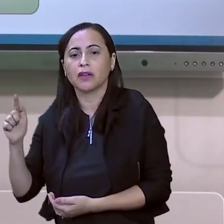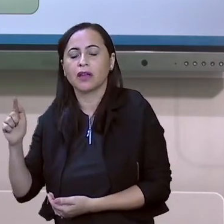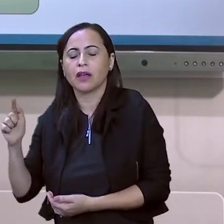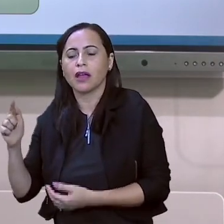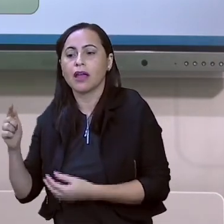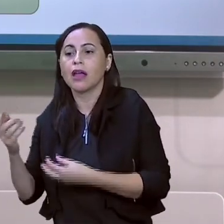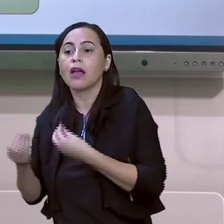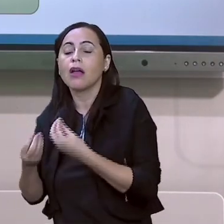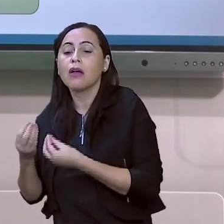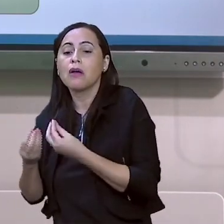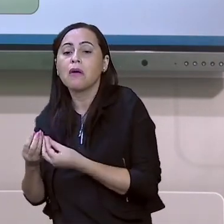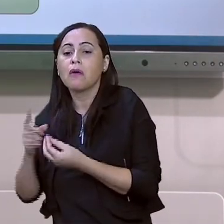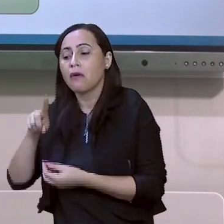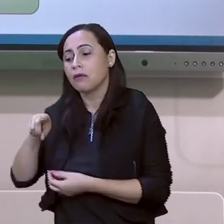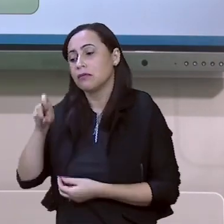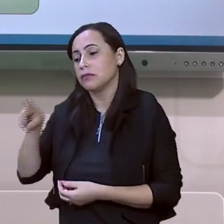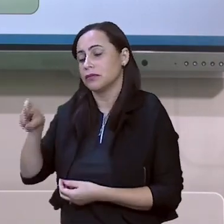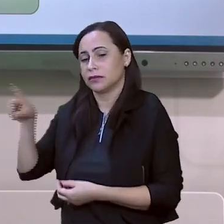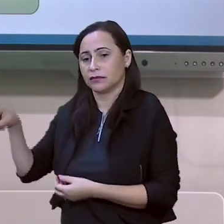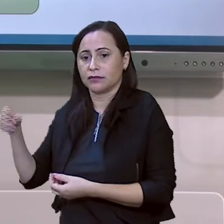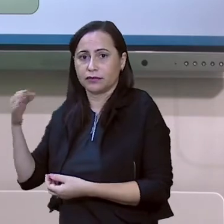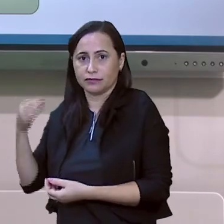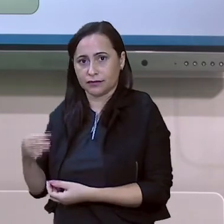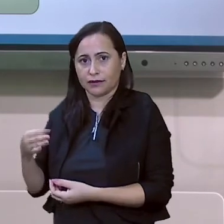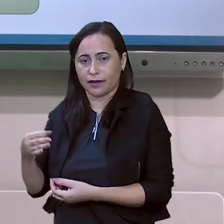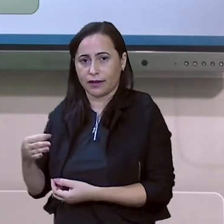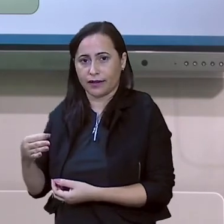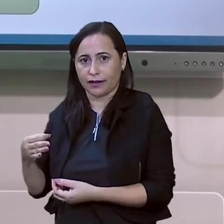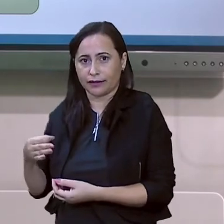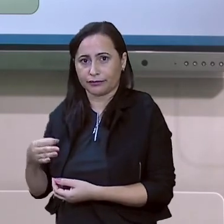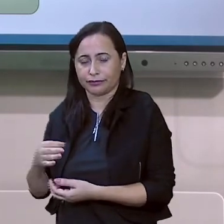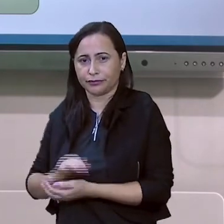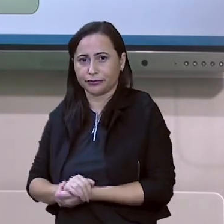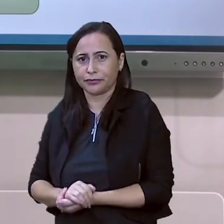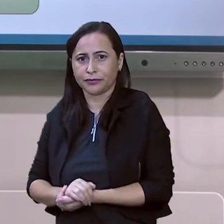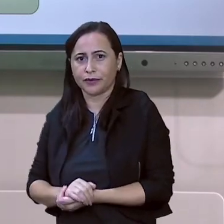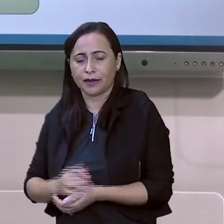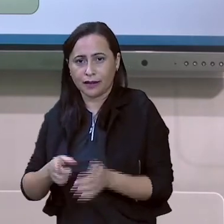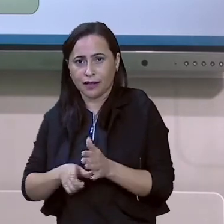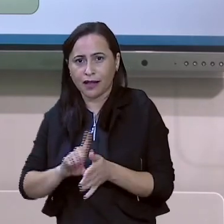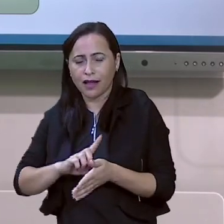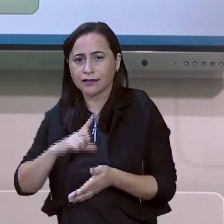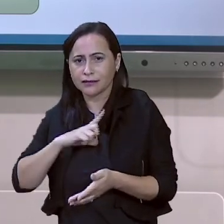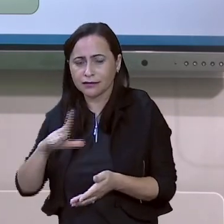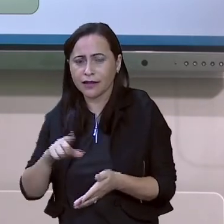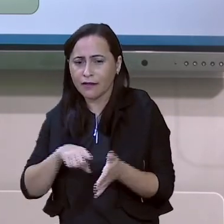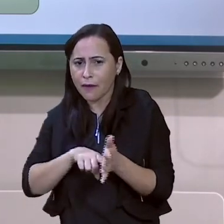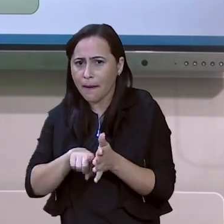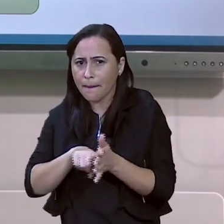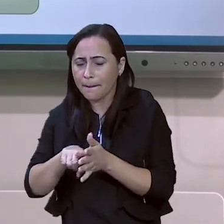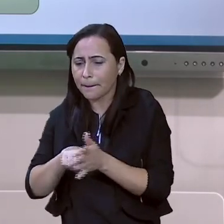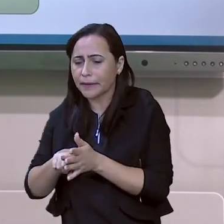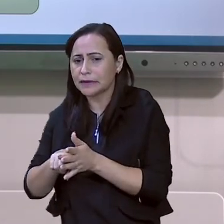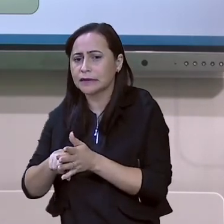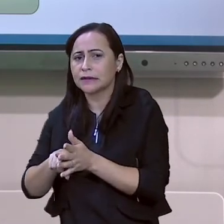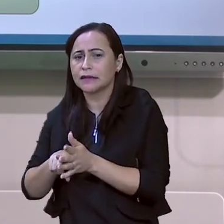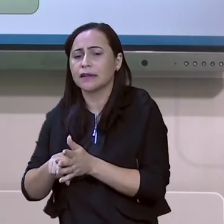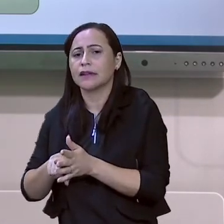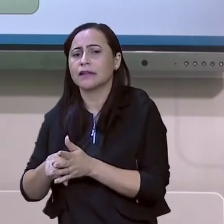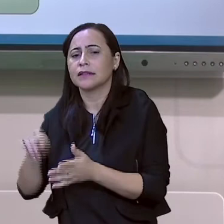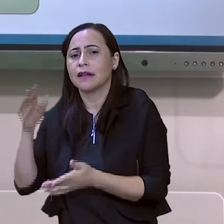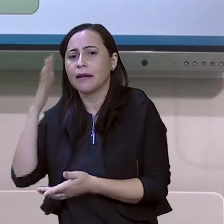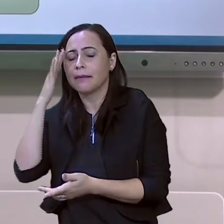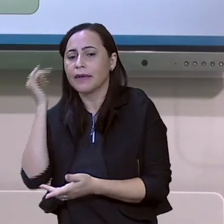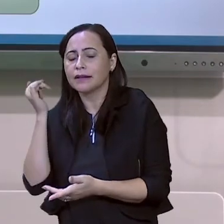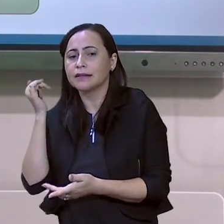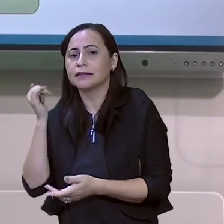fábricas chegaram a esses tamanhos? Fazendo uma pesquisa do tamanho que elas têm que ter lá. E